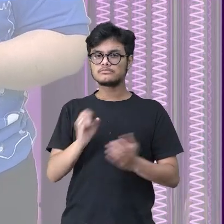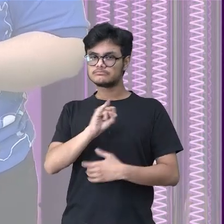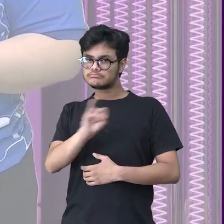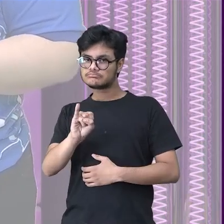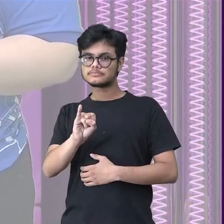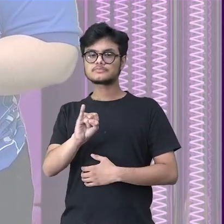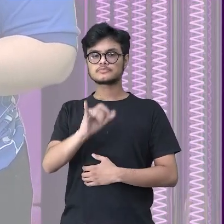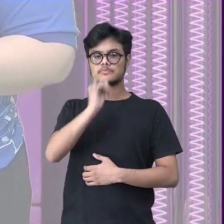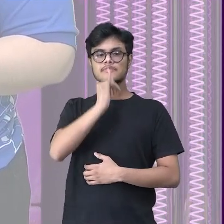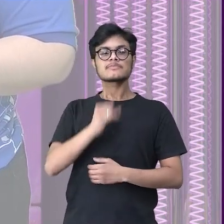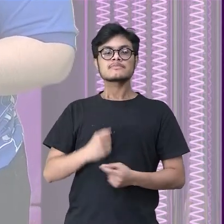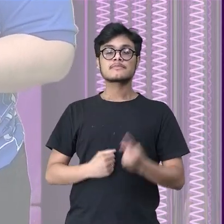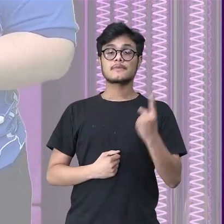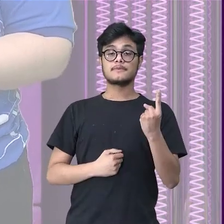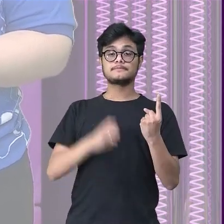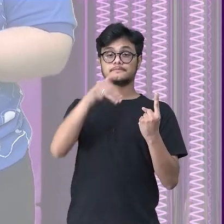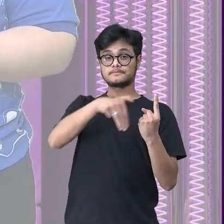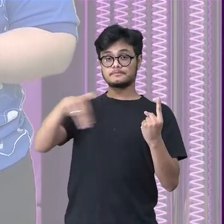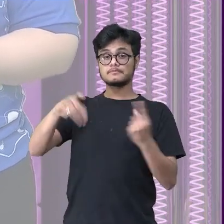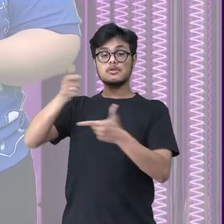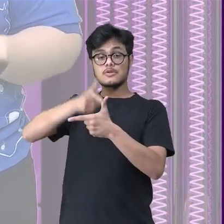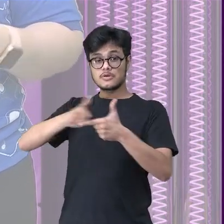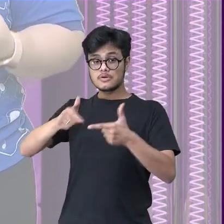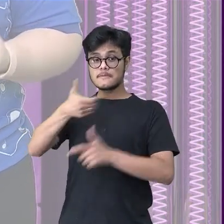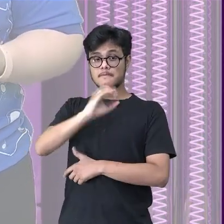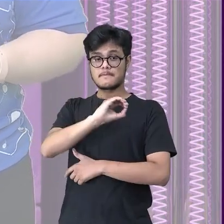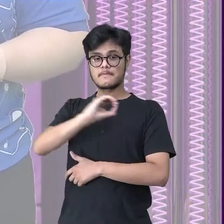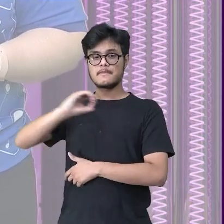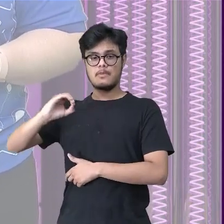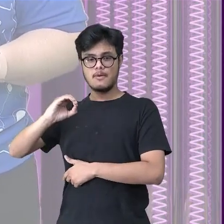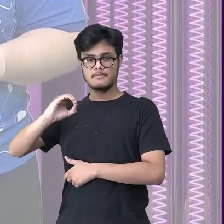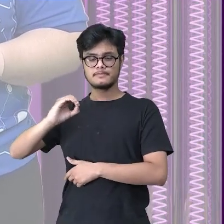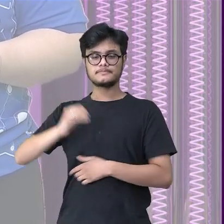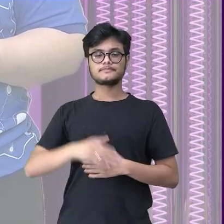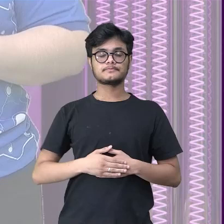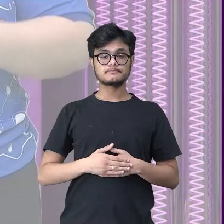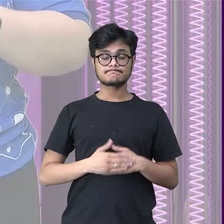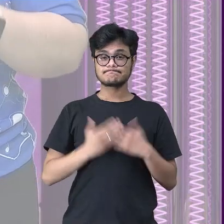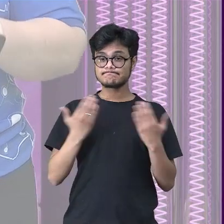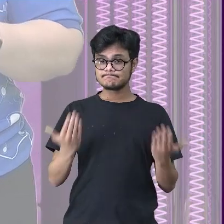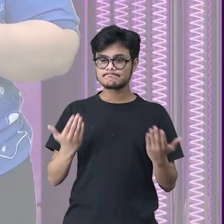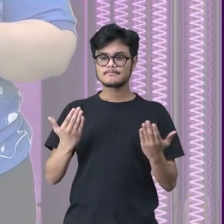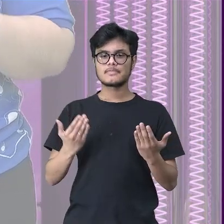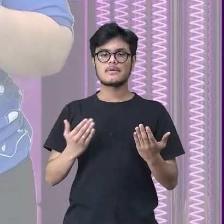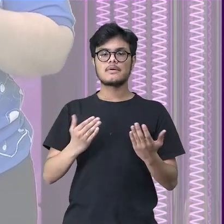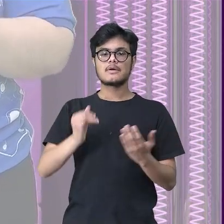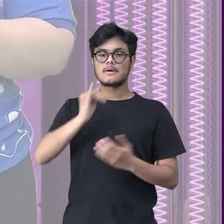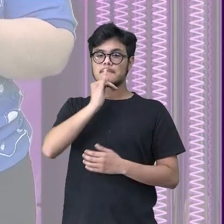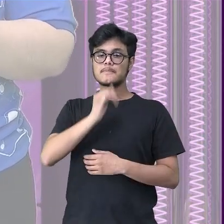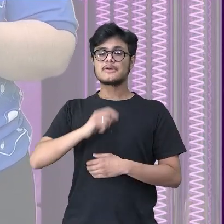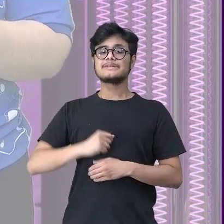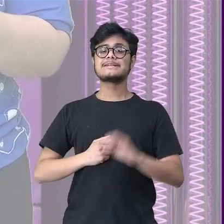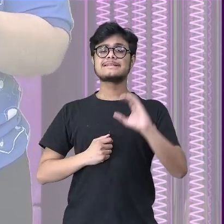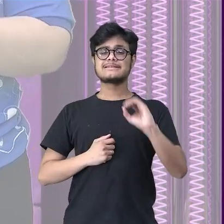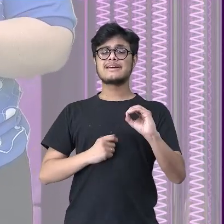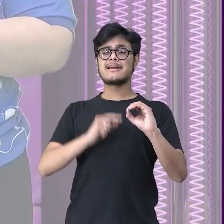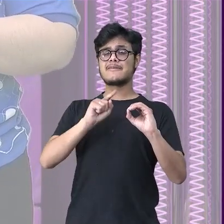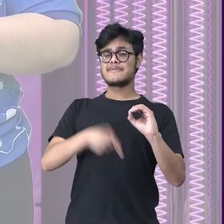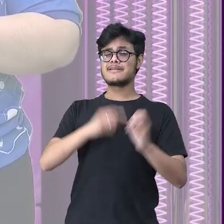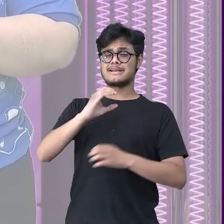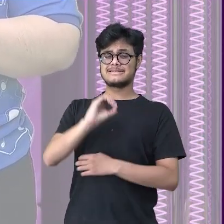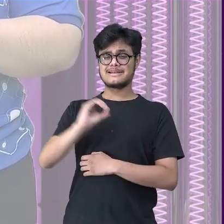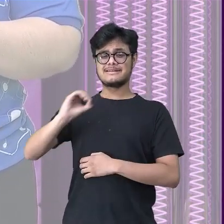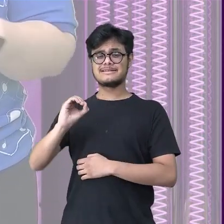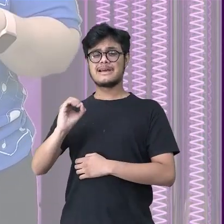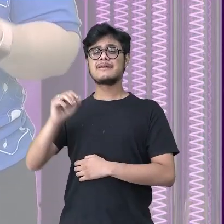milímetro, olha só, 1 milímetro dividido por 1000 vai ser igual a 1 milésimo de